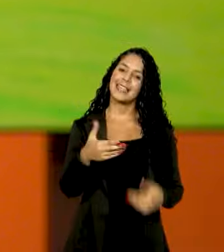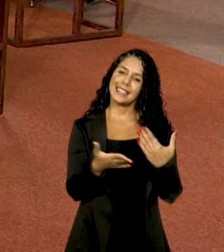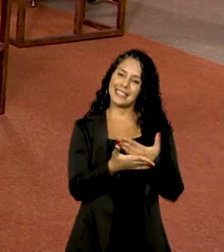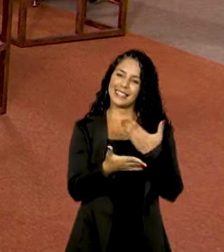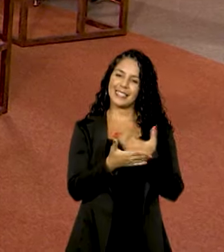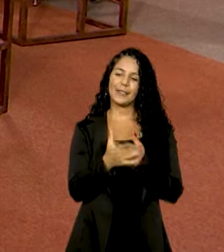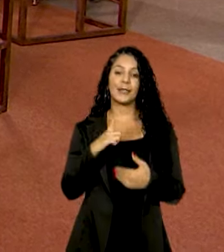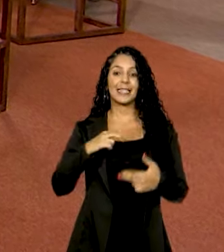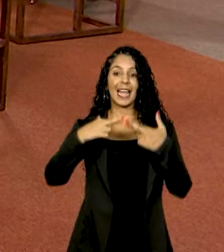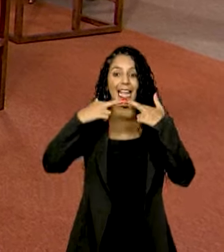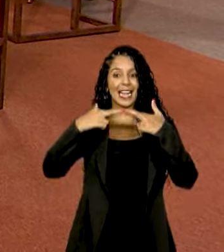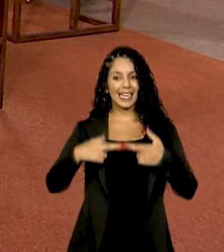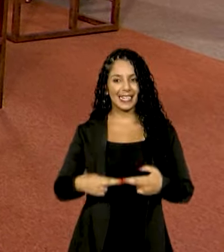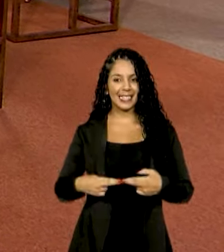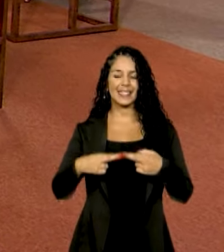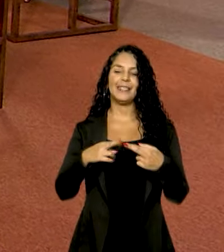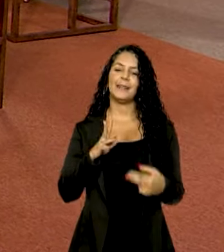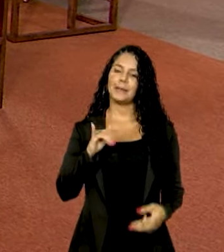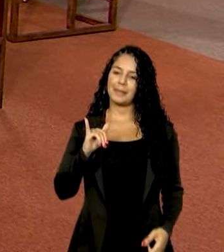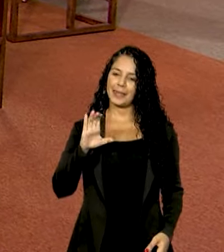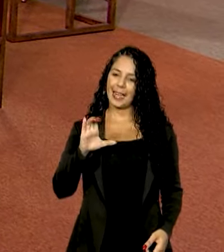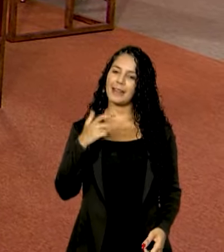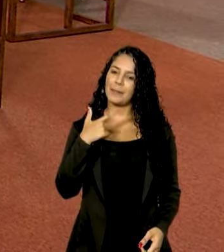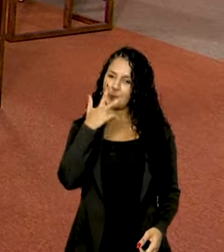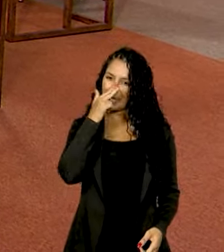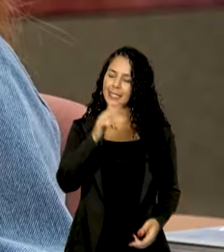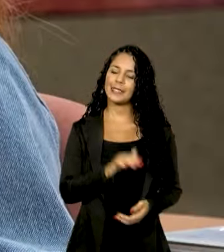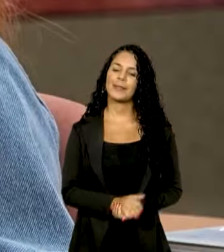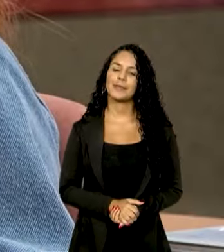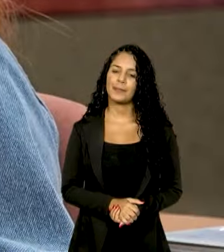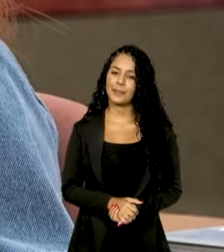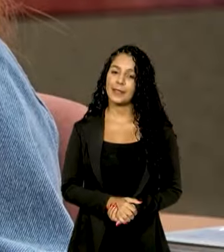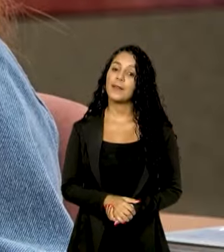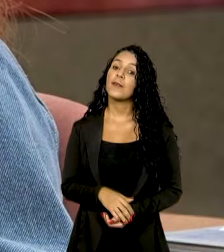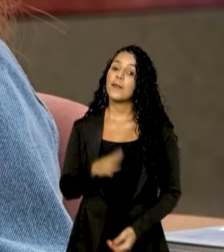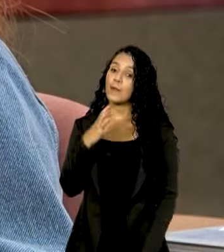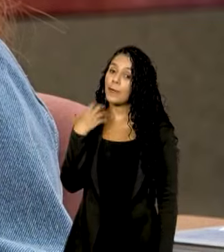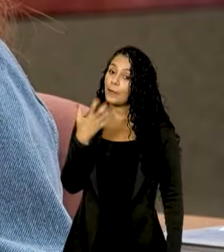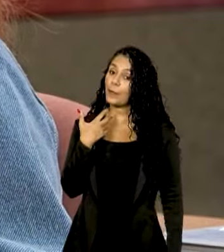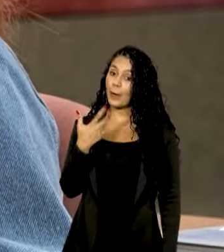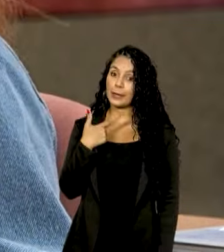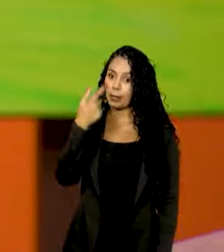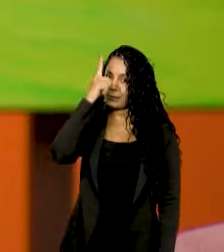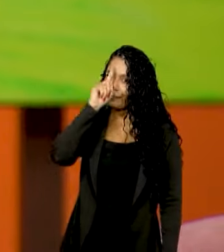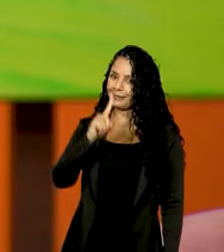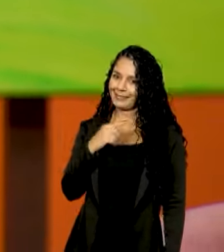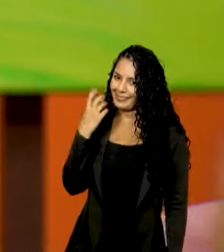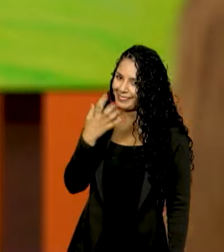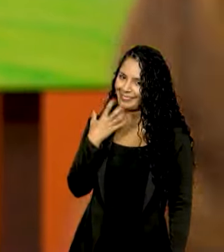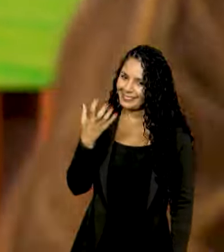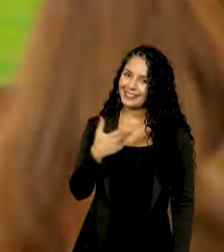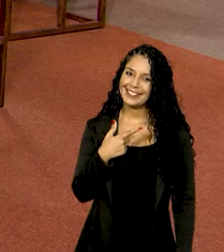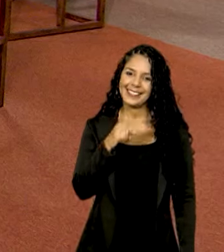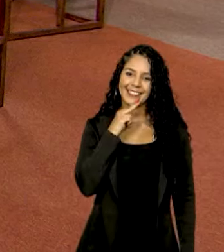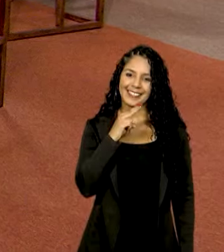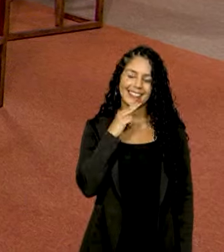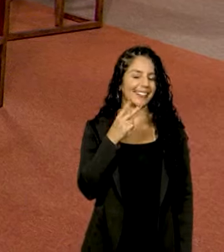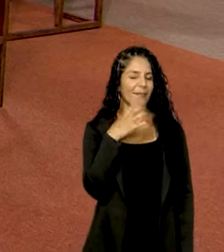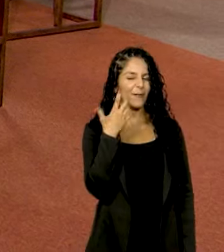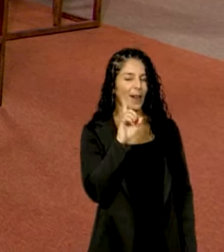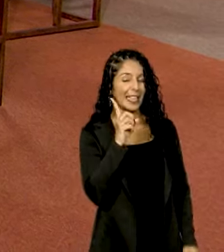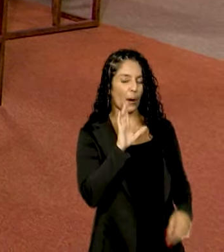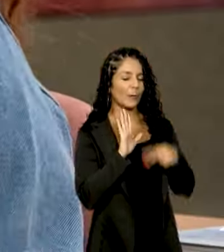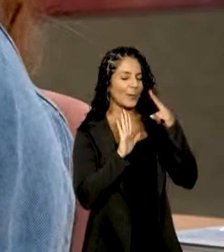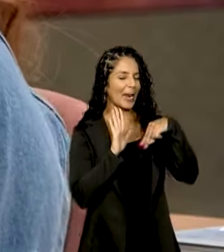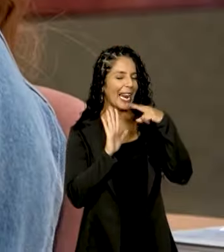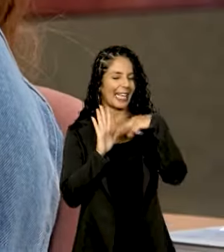todo rimado, ao estilo Bilac. Esse aqui vou cantar, vou cantar, eu desafinado. Você vai ler, eu vou ler para as minhas netas. Não, vou cantar, não, vou ler.